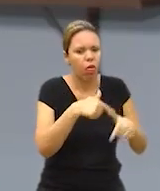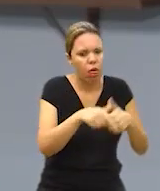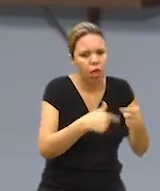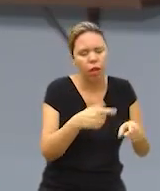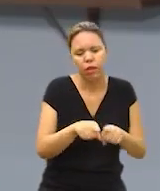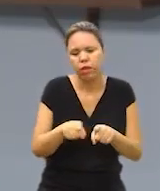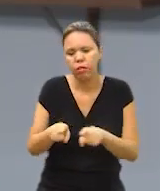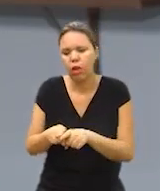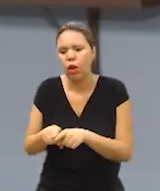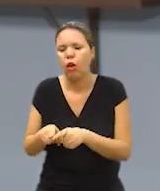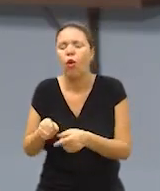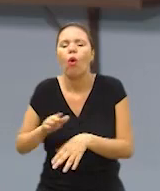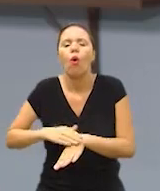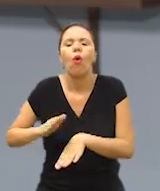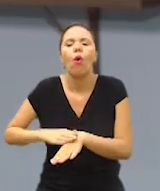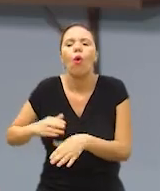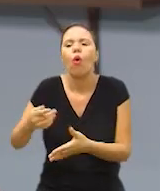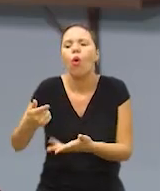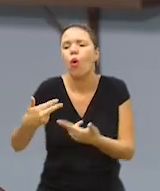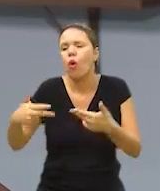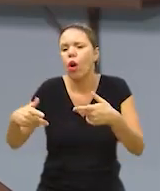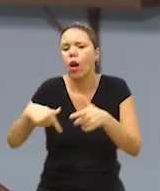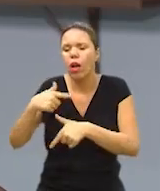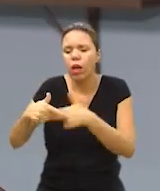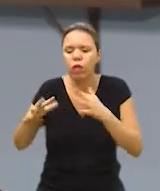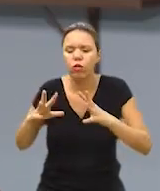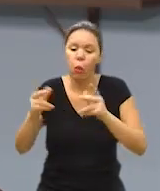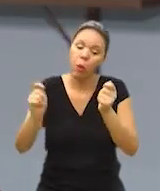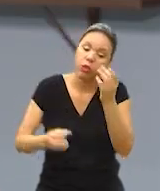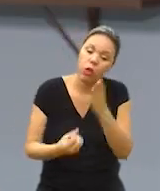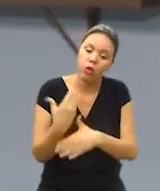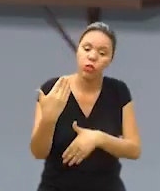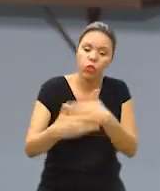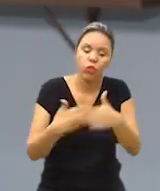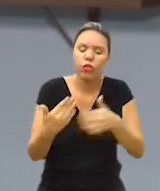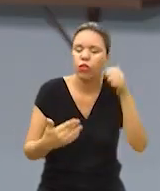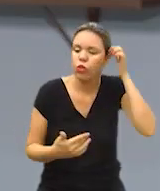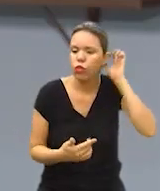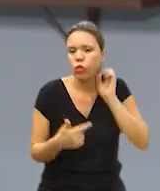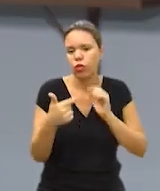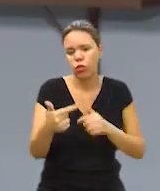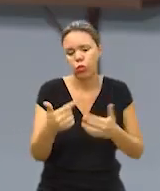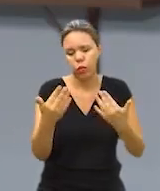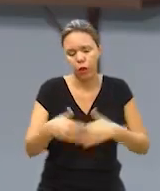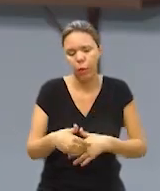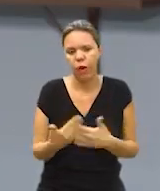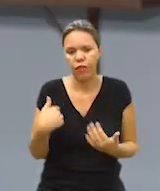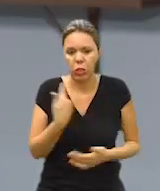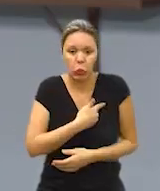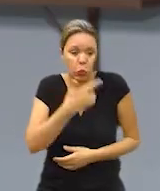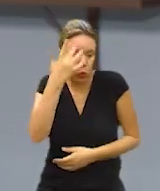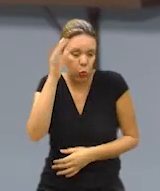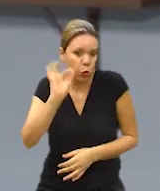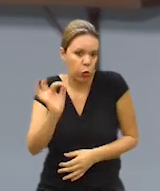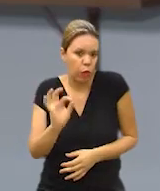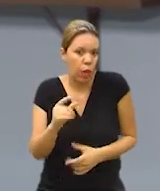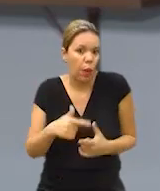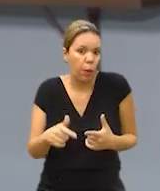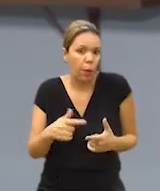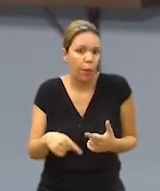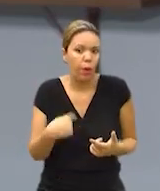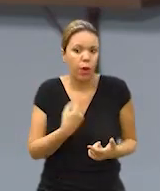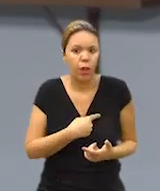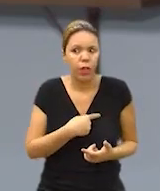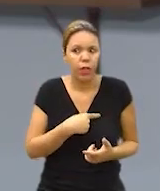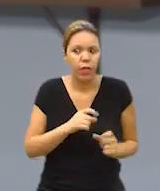recurso ordinário, fazer aquelas peças que poderiam vir na segunda fase, né? A gente não sabe, porque aí vem um problema para a